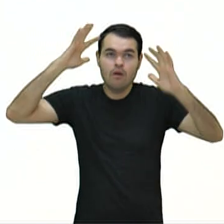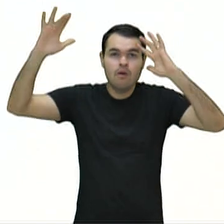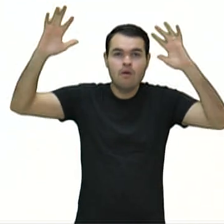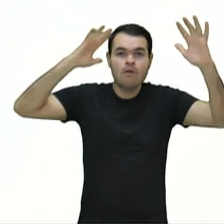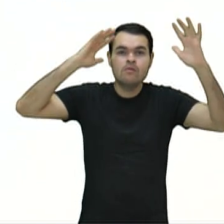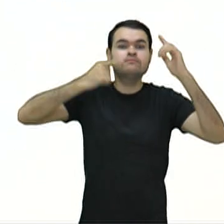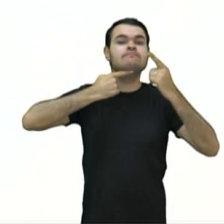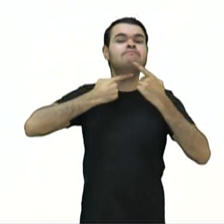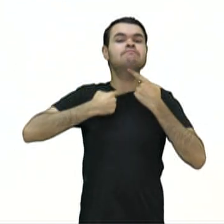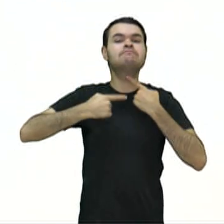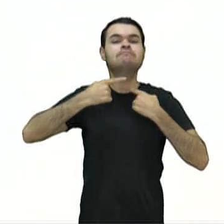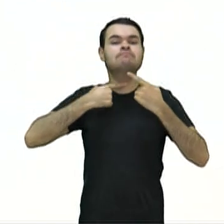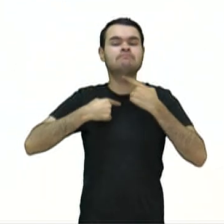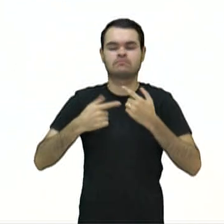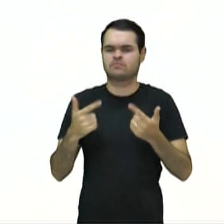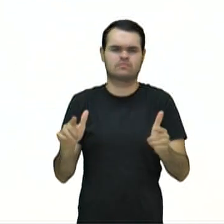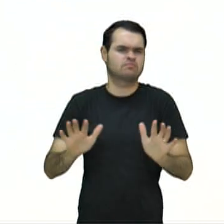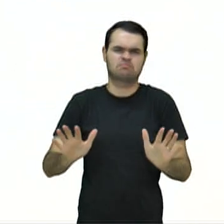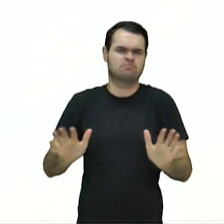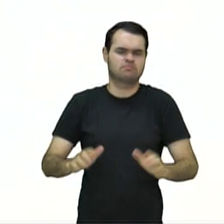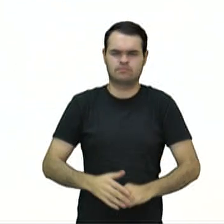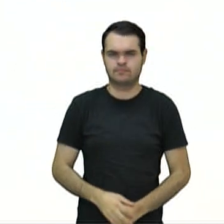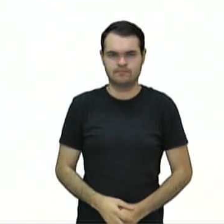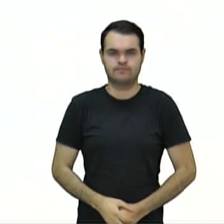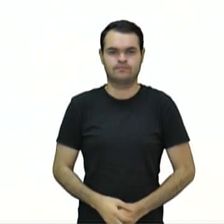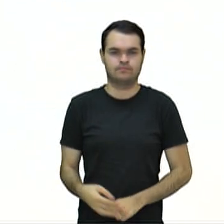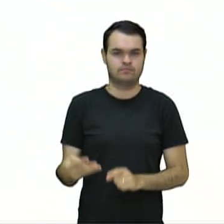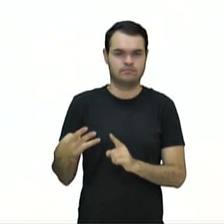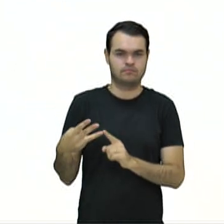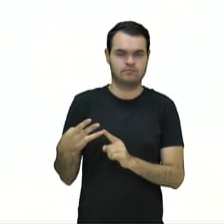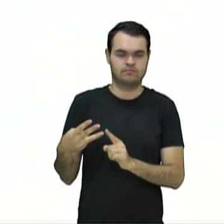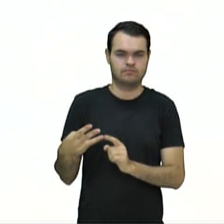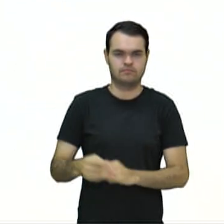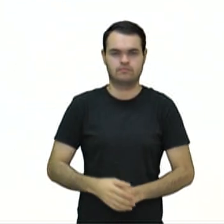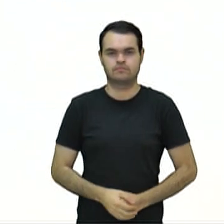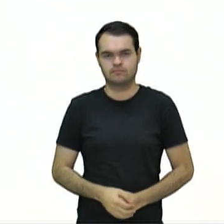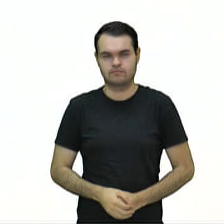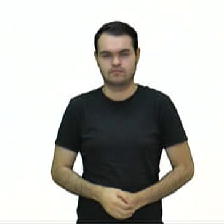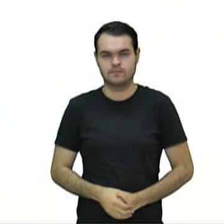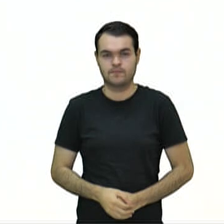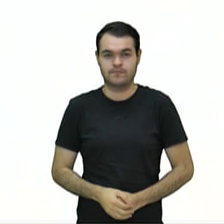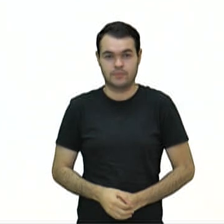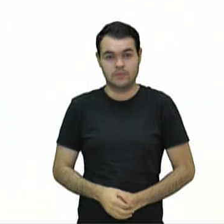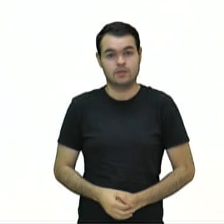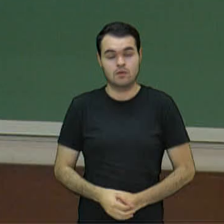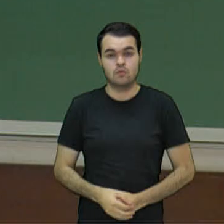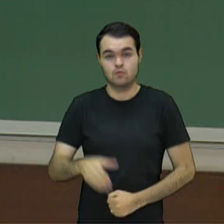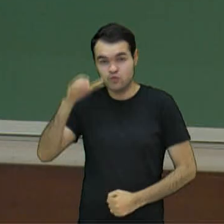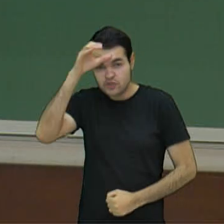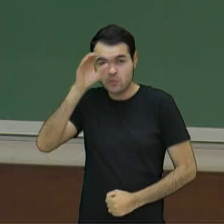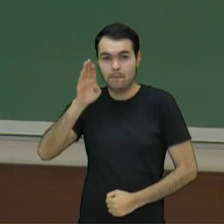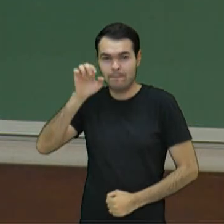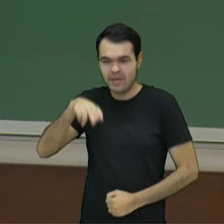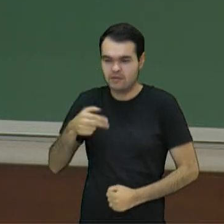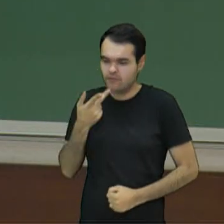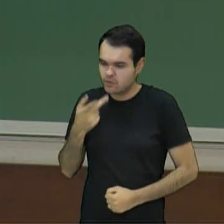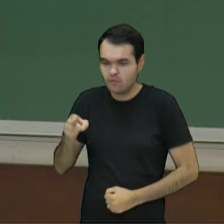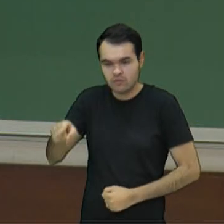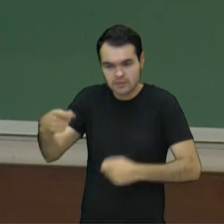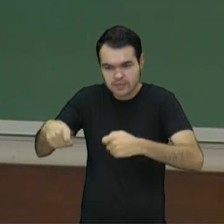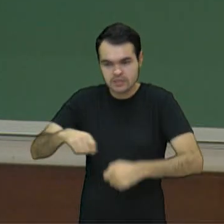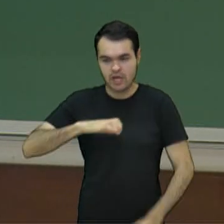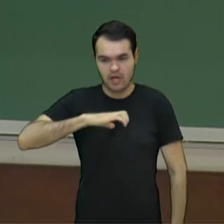muitas ambições. Uncle Ben told him to be ethical. Então, o tio Ben disse a ele para ser uma